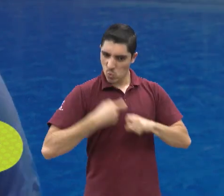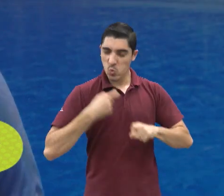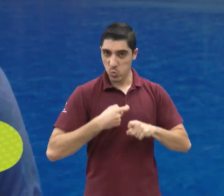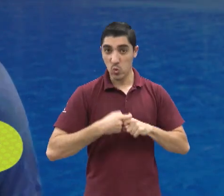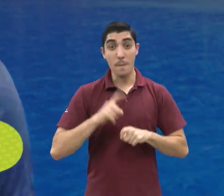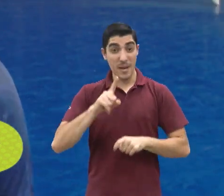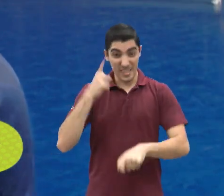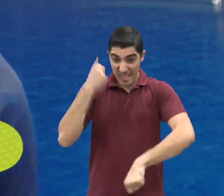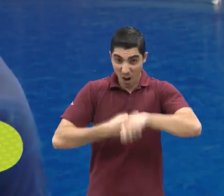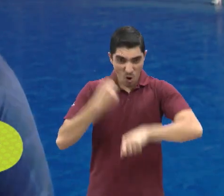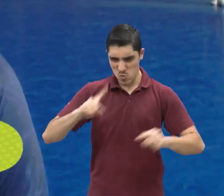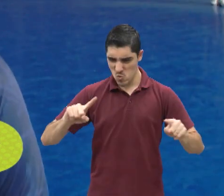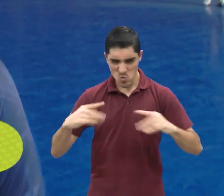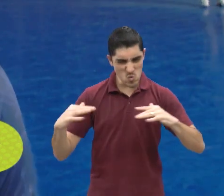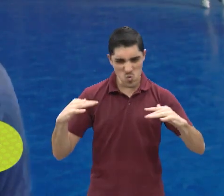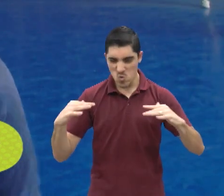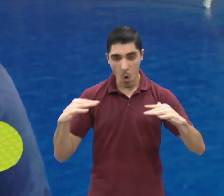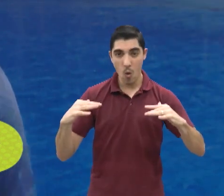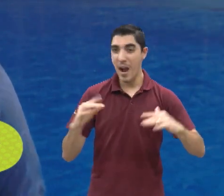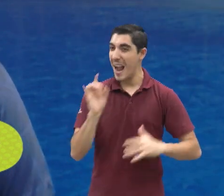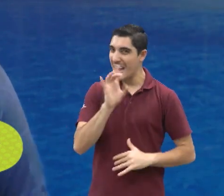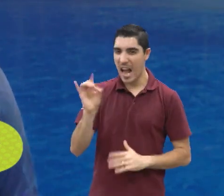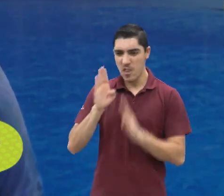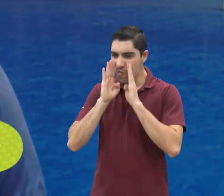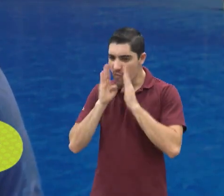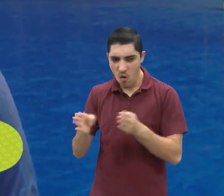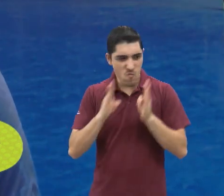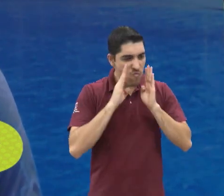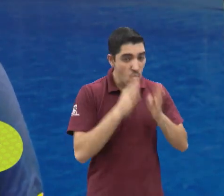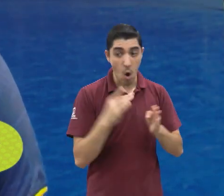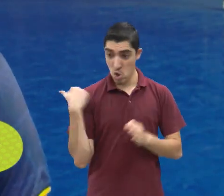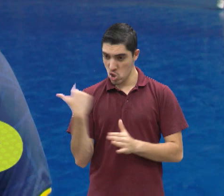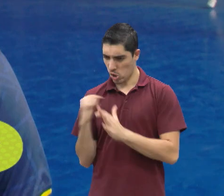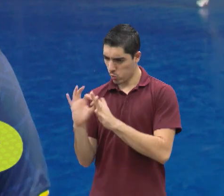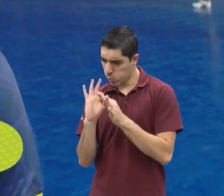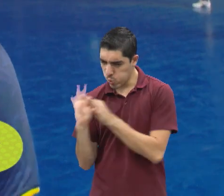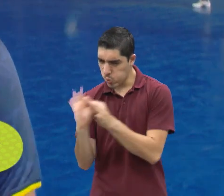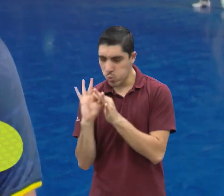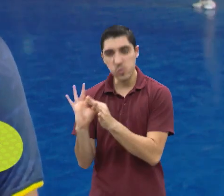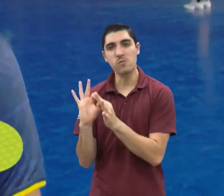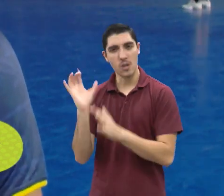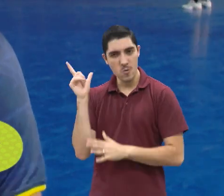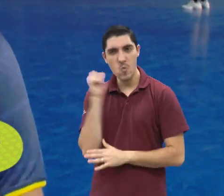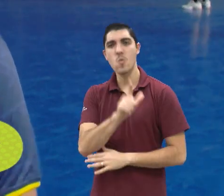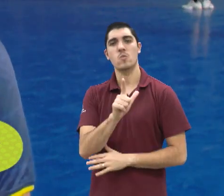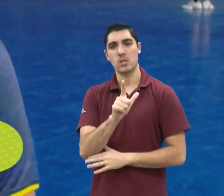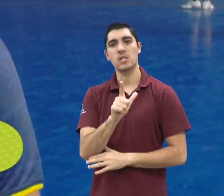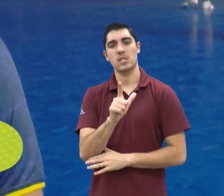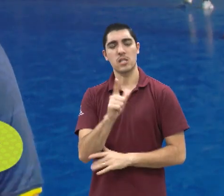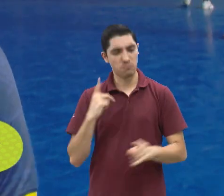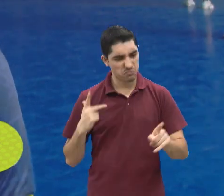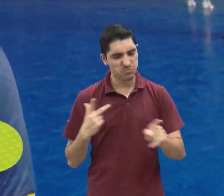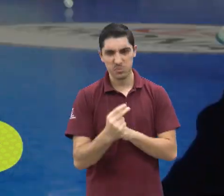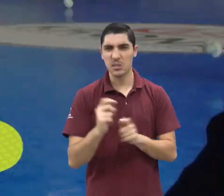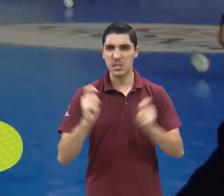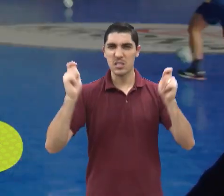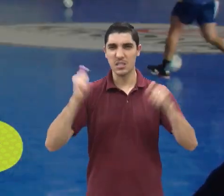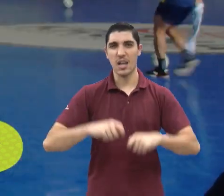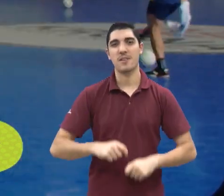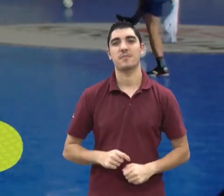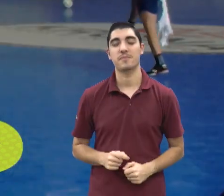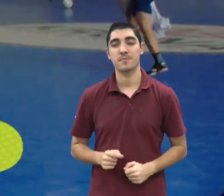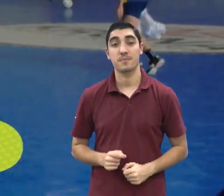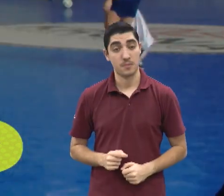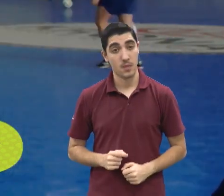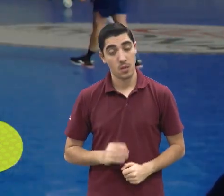entra, cada uma por si aqui, é todo mundo junto, não tem isso, e a gente vai fazer, tenho certeza que a gente vai fazer um grande jogo. O principal